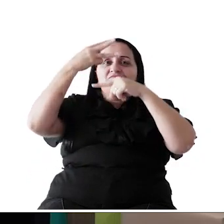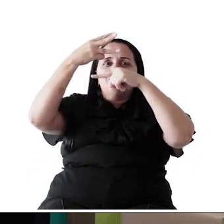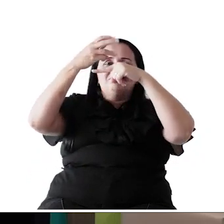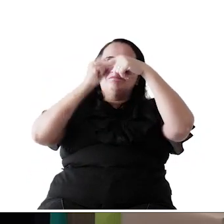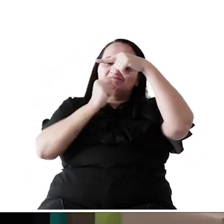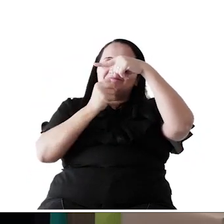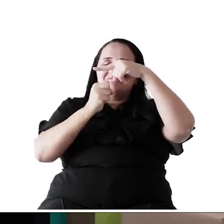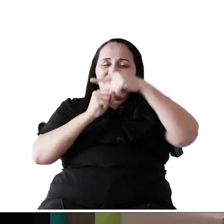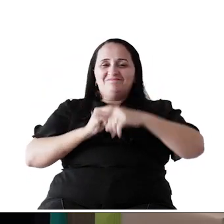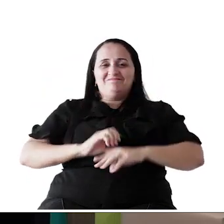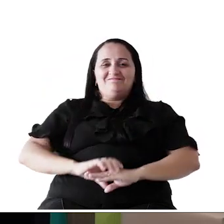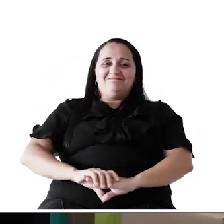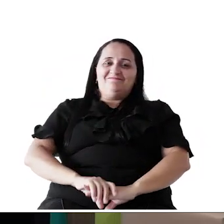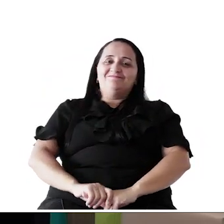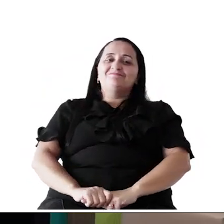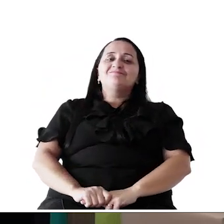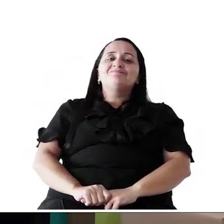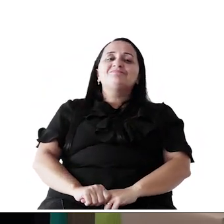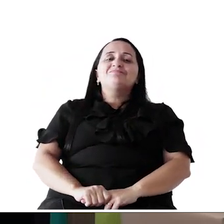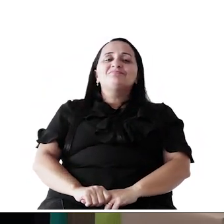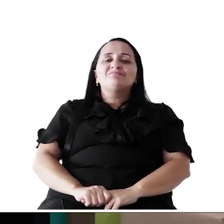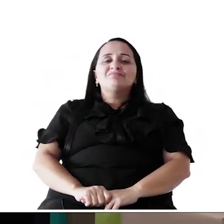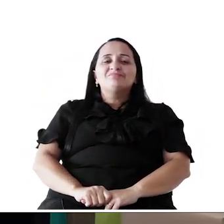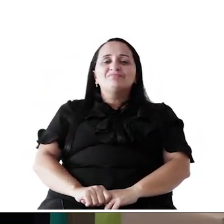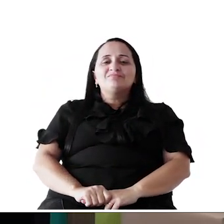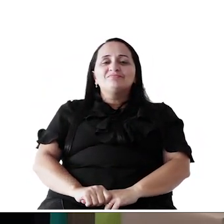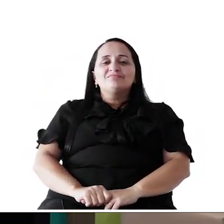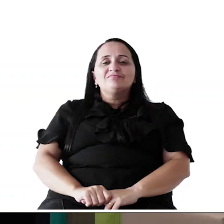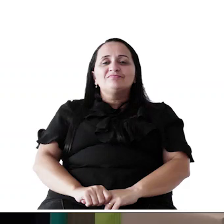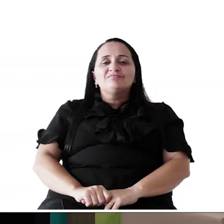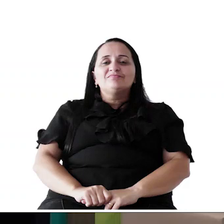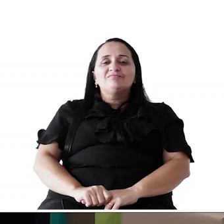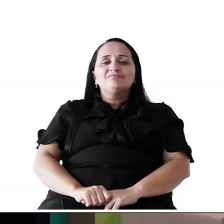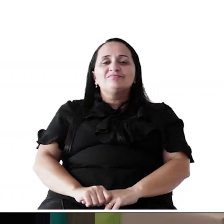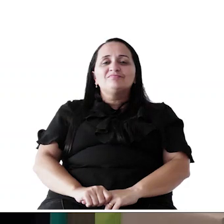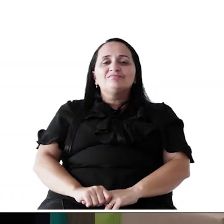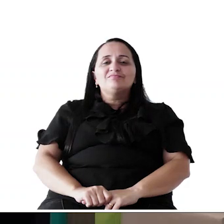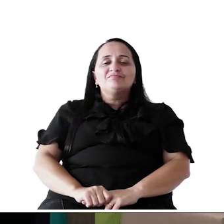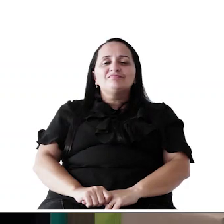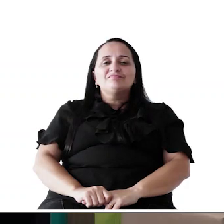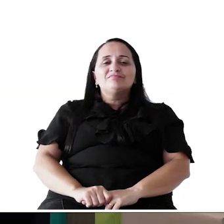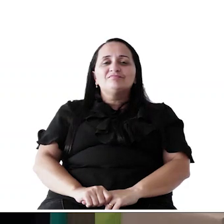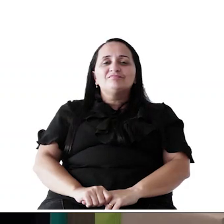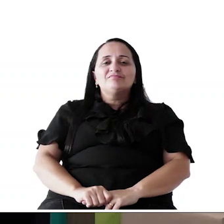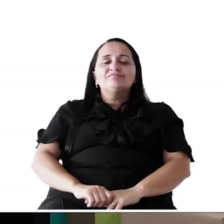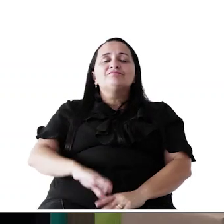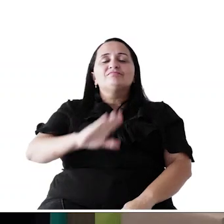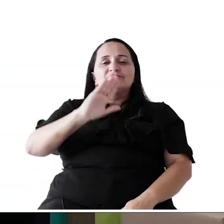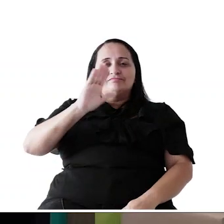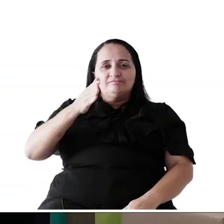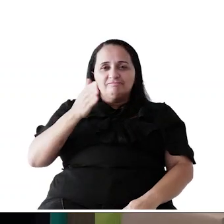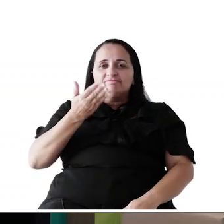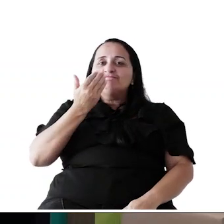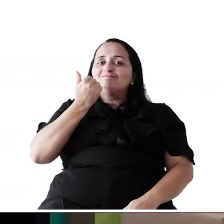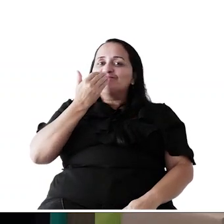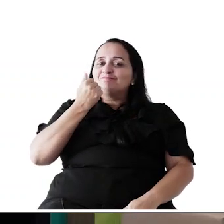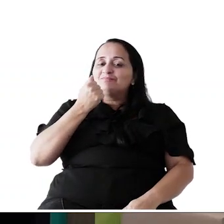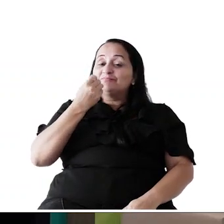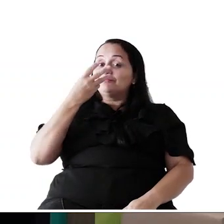tenho 3 partes. 3 partes que foram comidas do